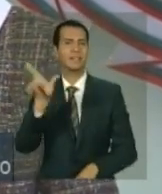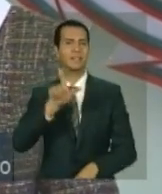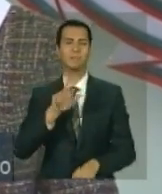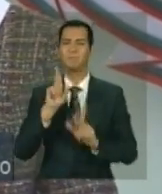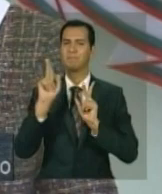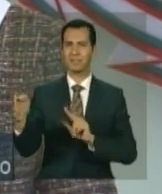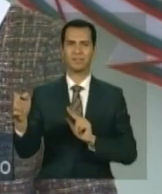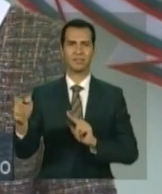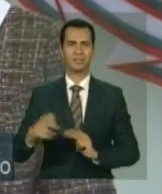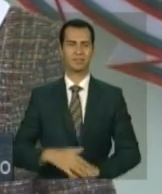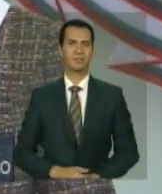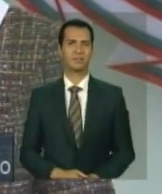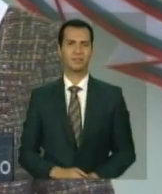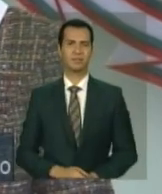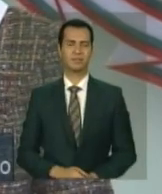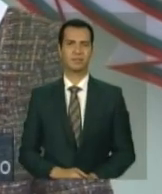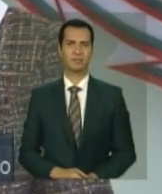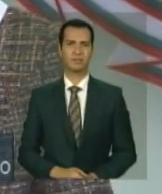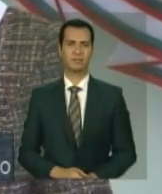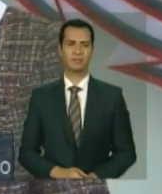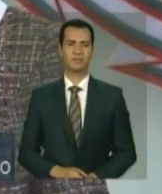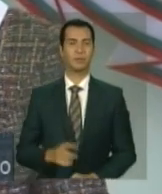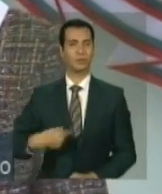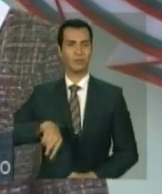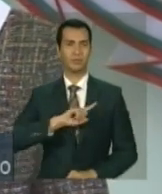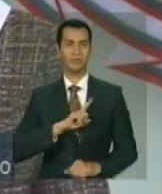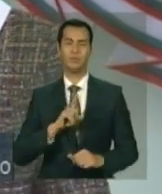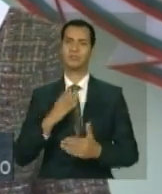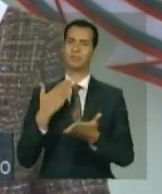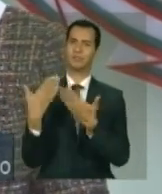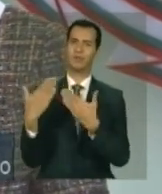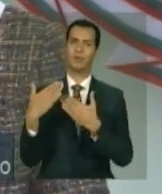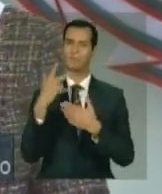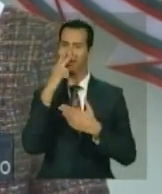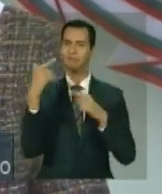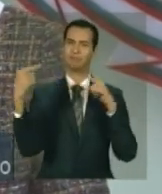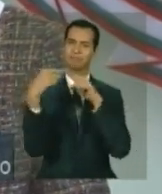A universal conversa dos esportes.